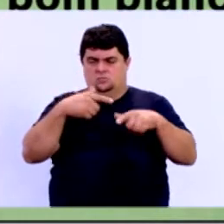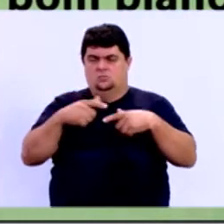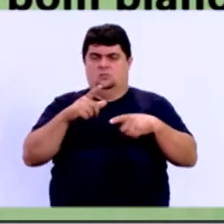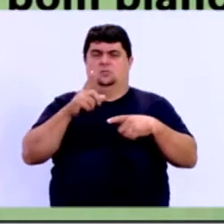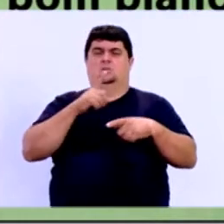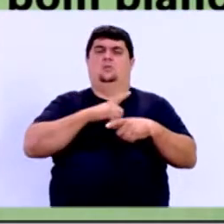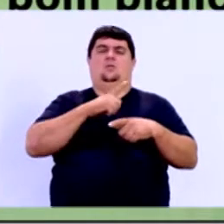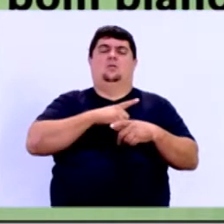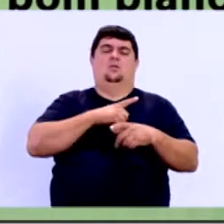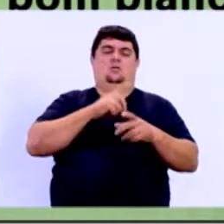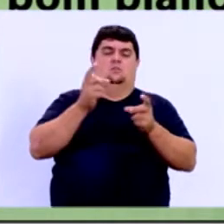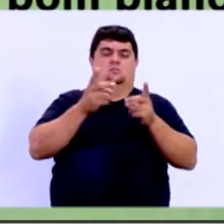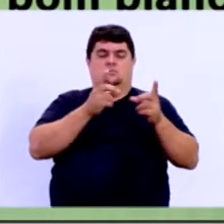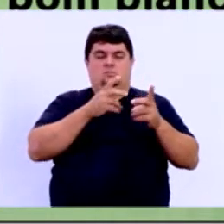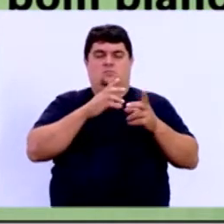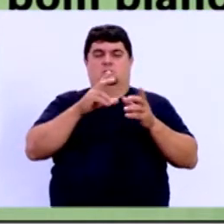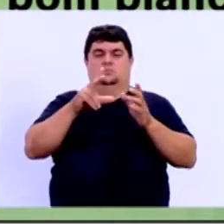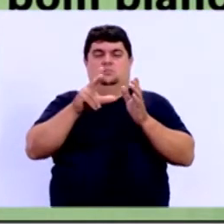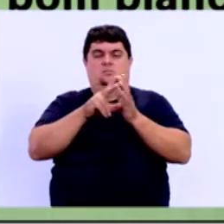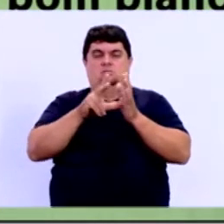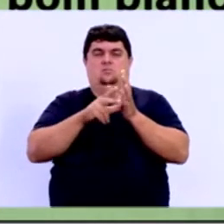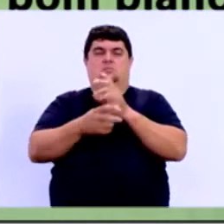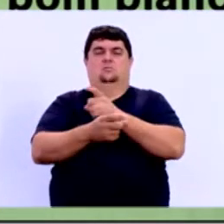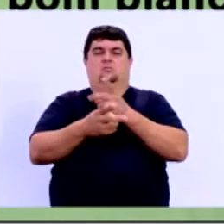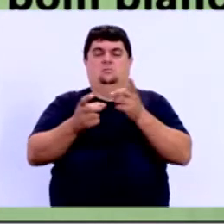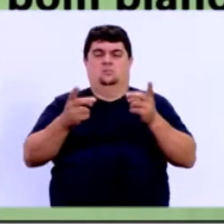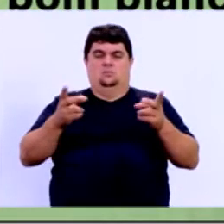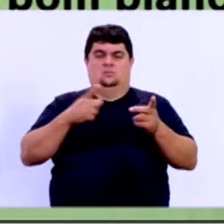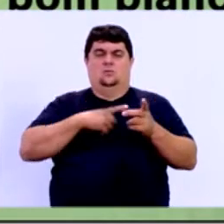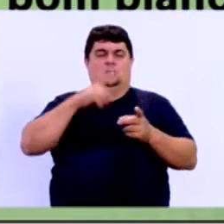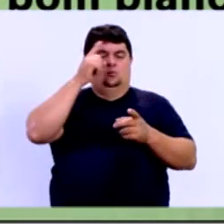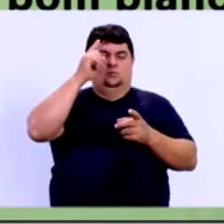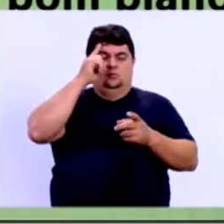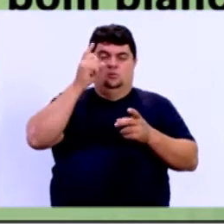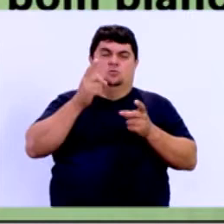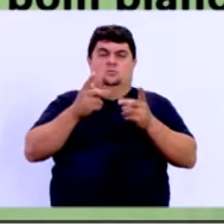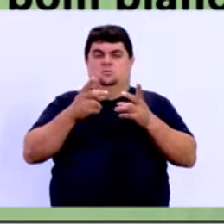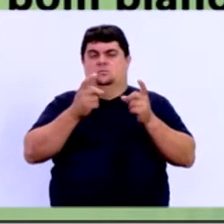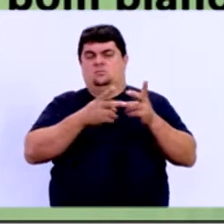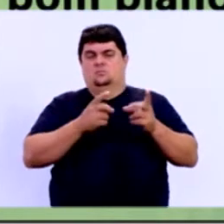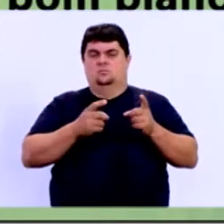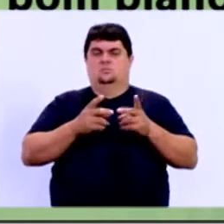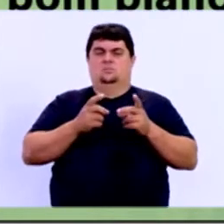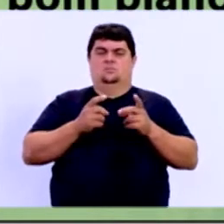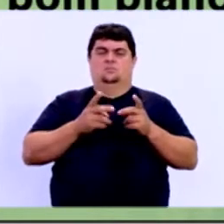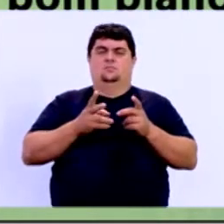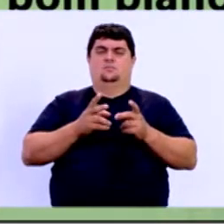atua na área comercial e que faz todo dia uma venda, que pratica todo dia esse ato,